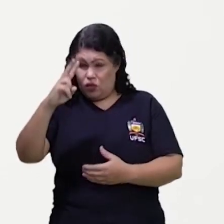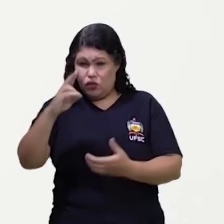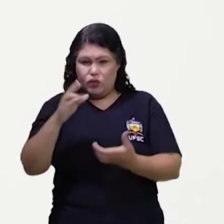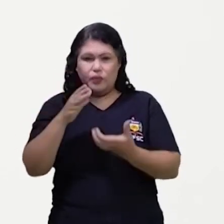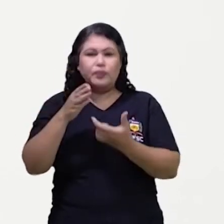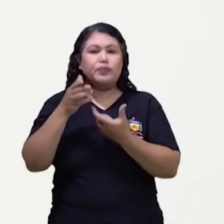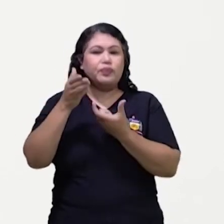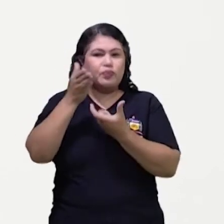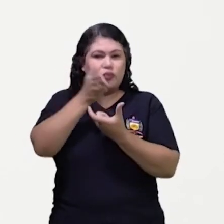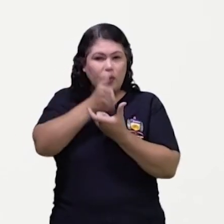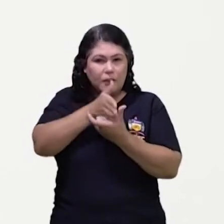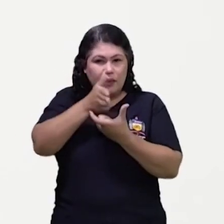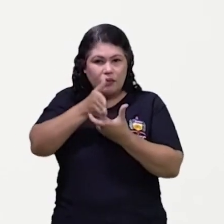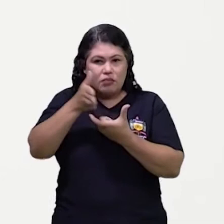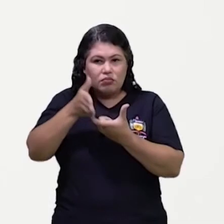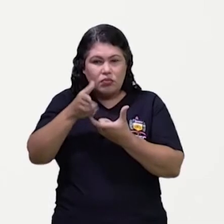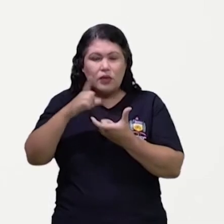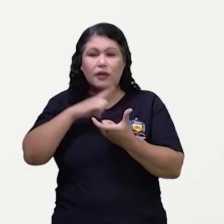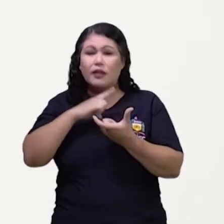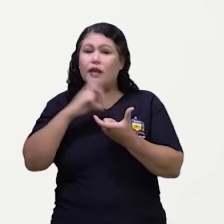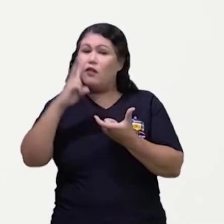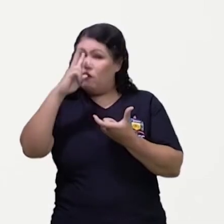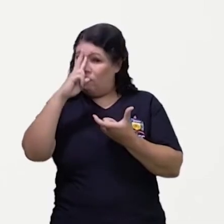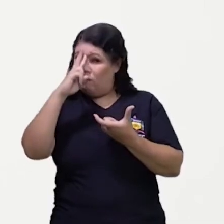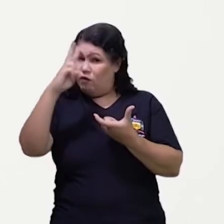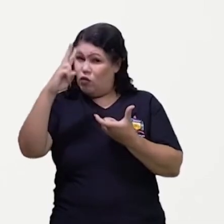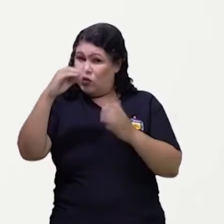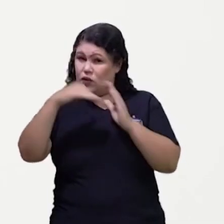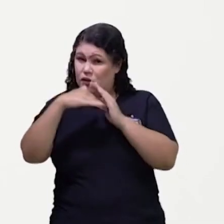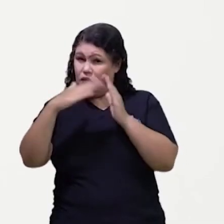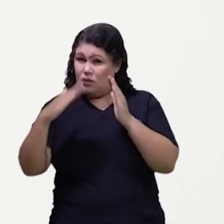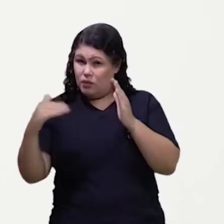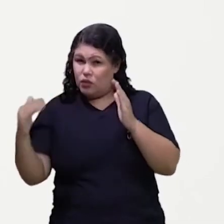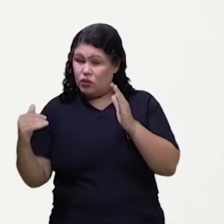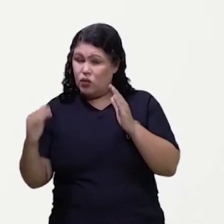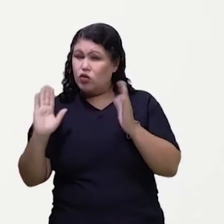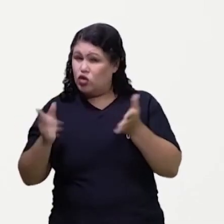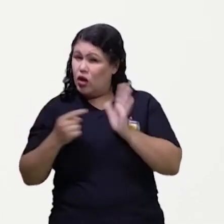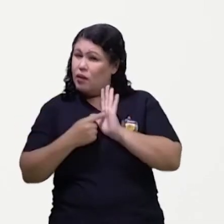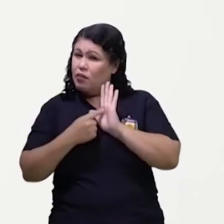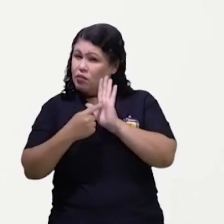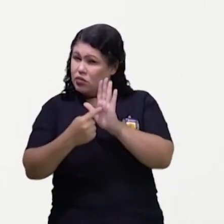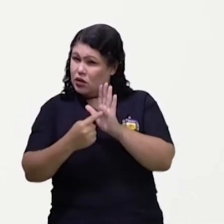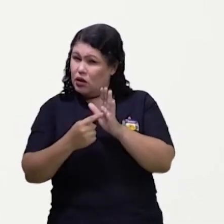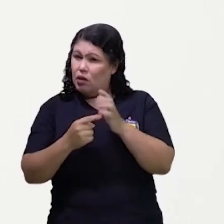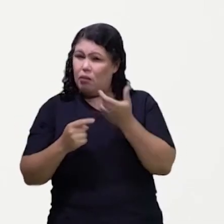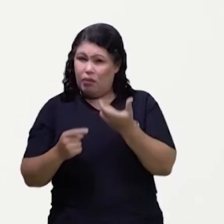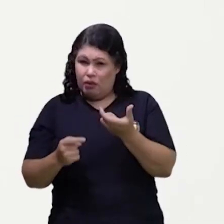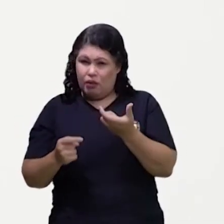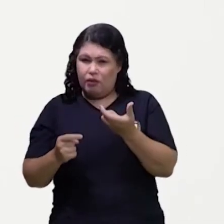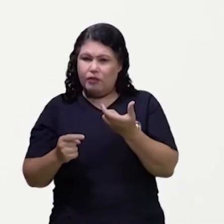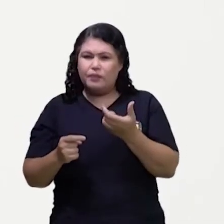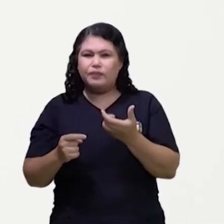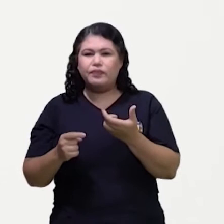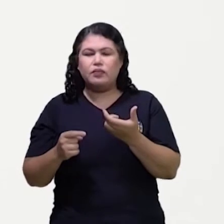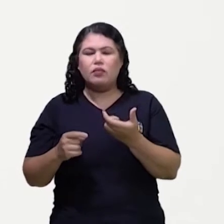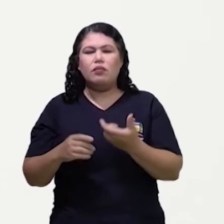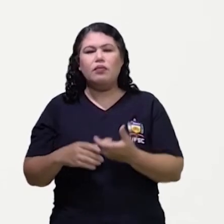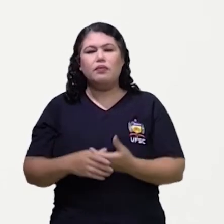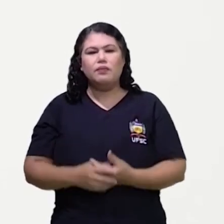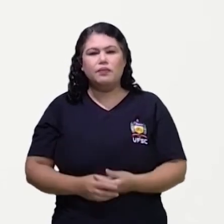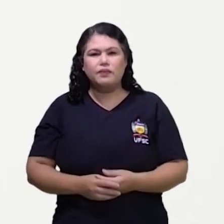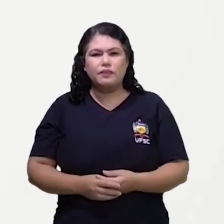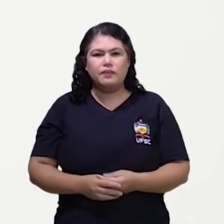mais força. Vimos isso nas palavras apresentadas, ou seja, contem e